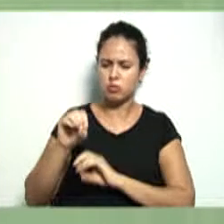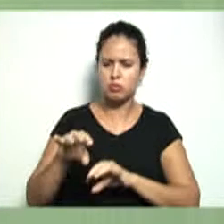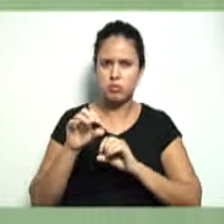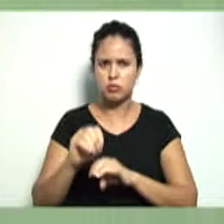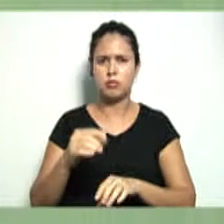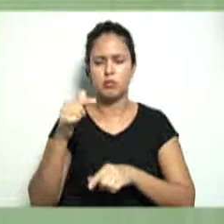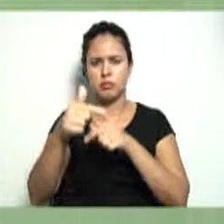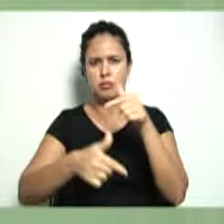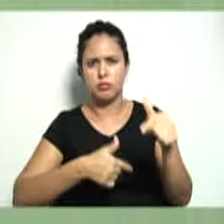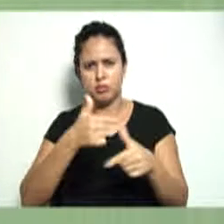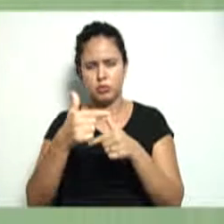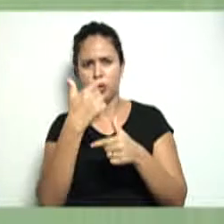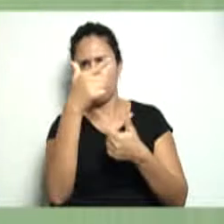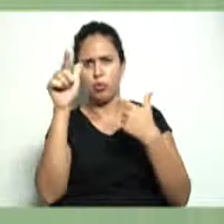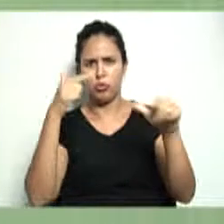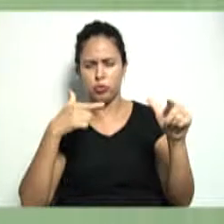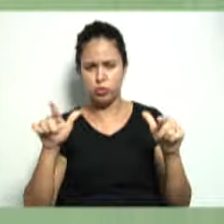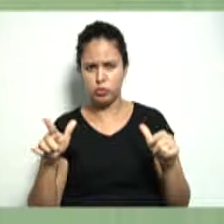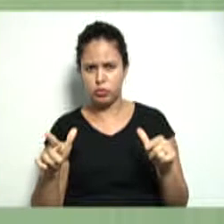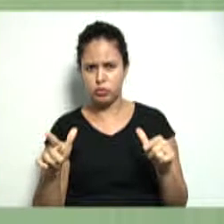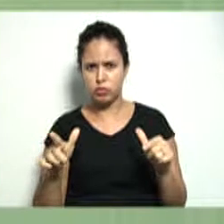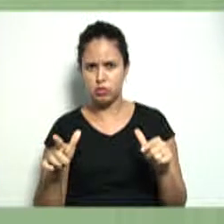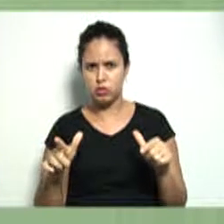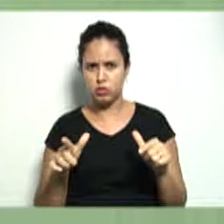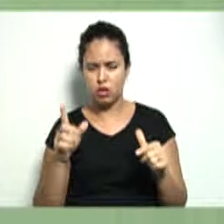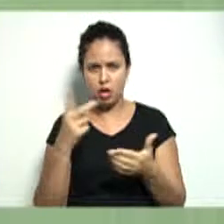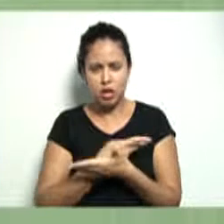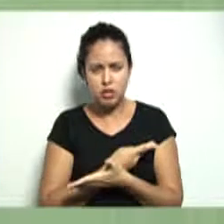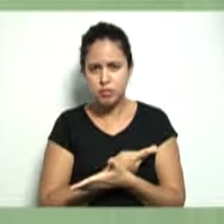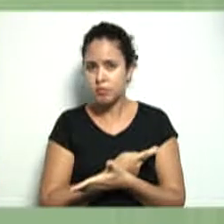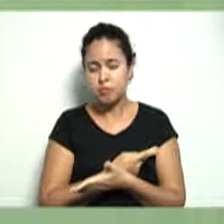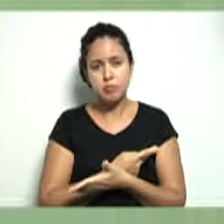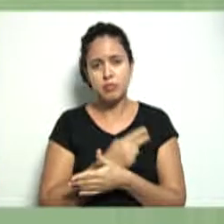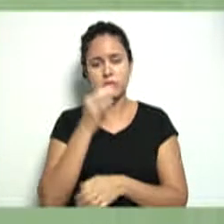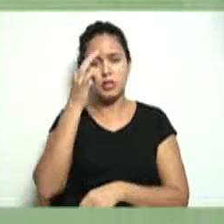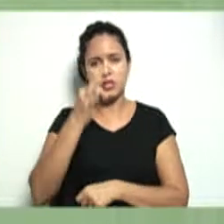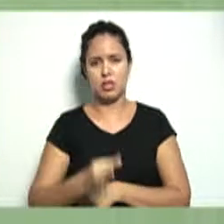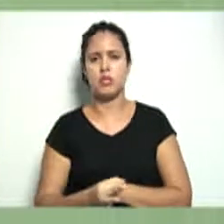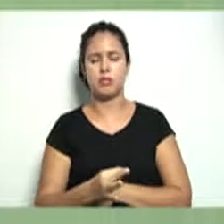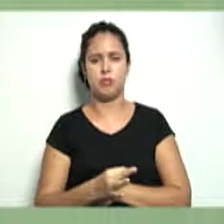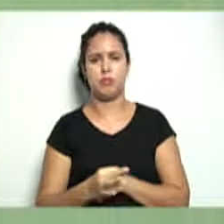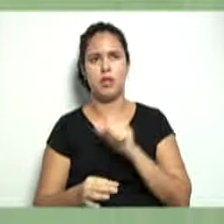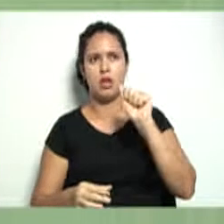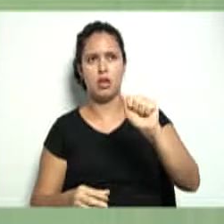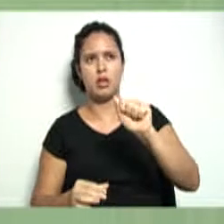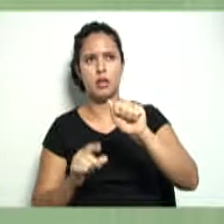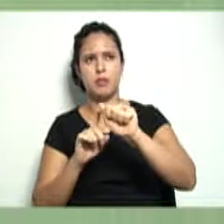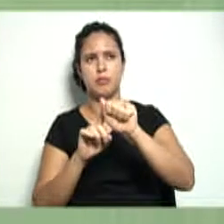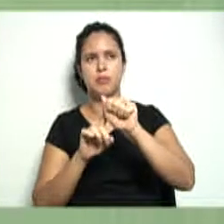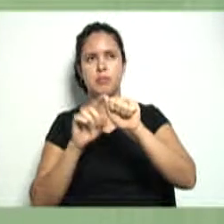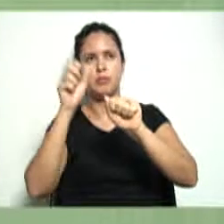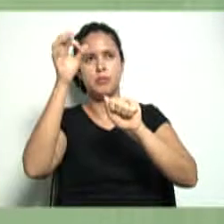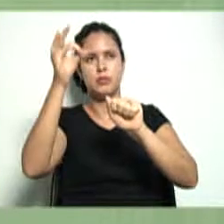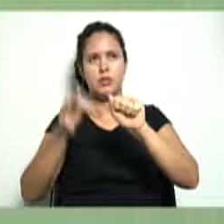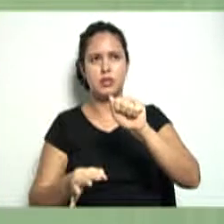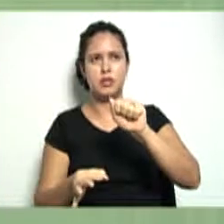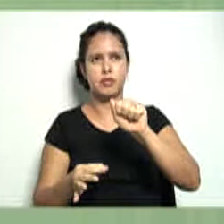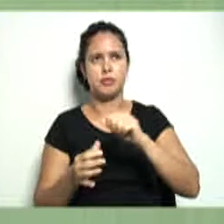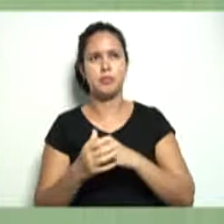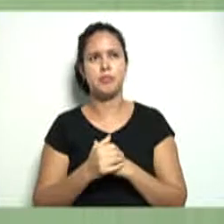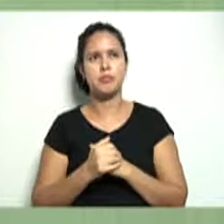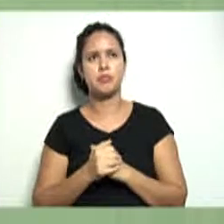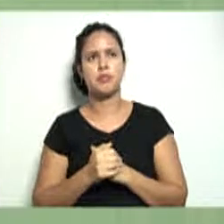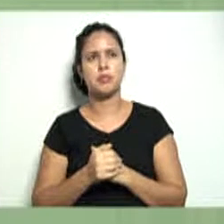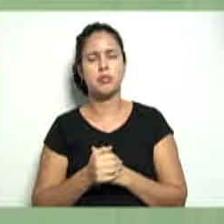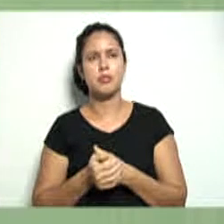aos outros. Isso é errado? Não, isso aqui é certo. Está certo. Então é errado, agora é errado, quer